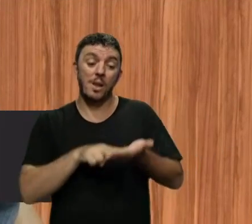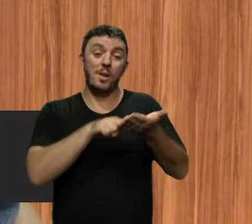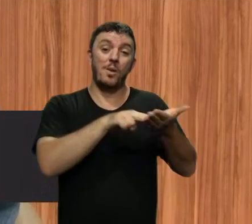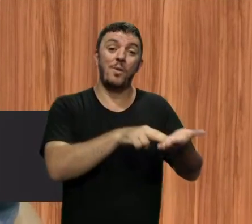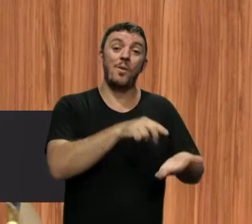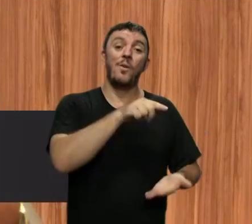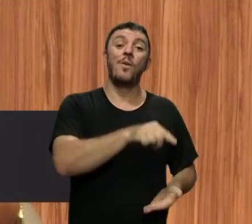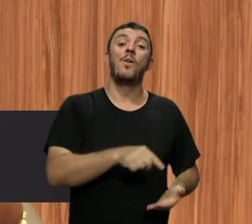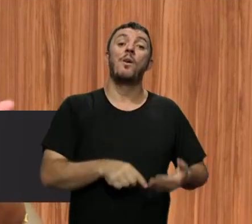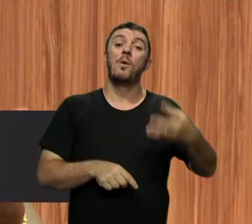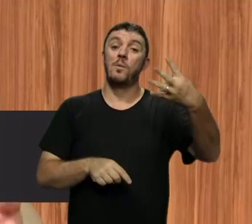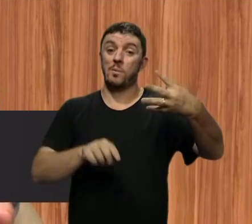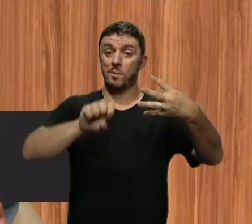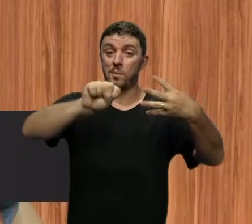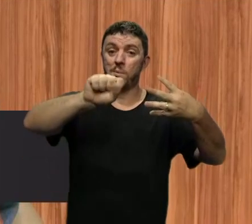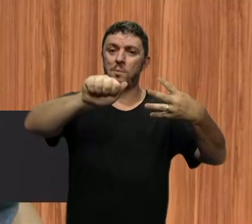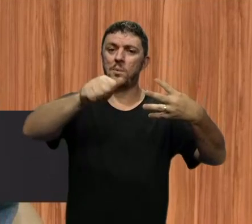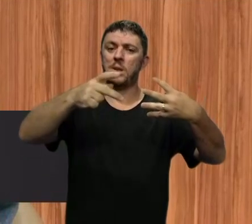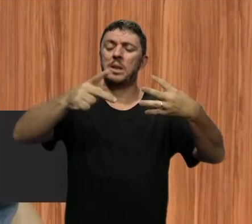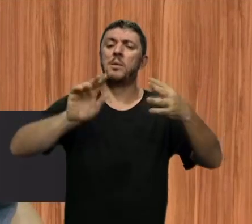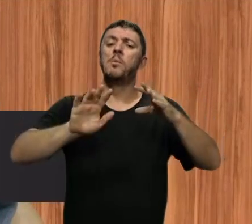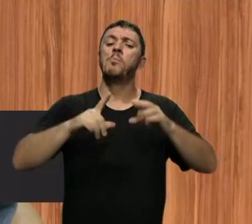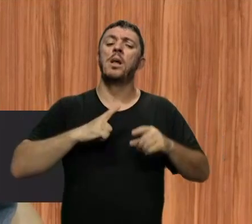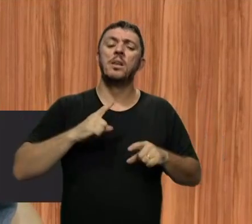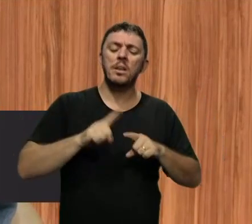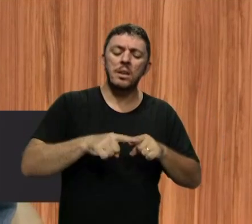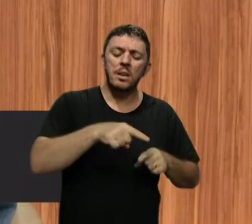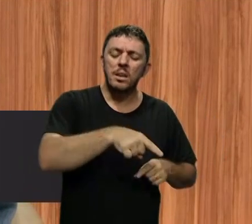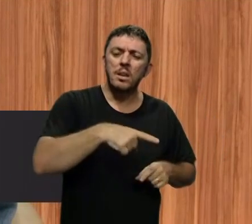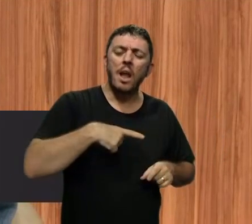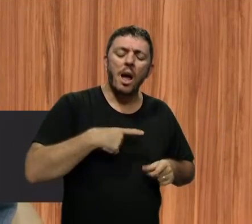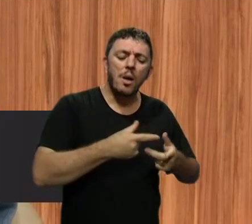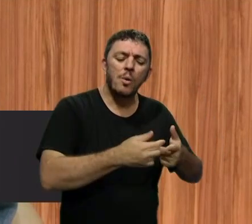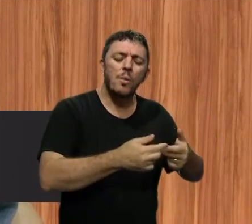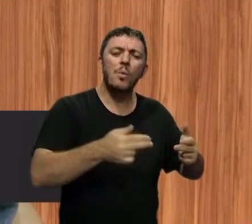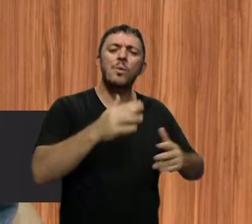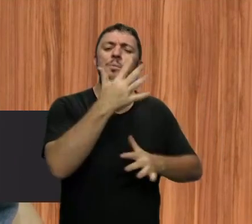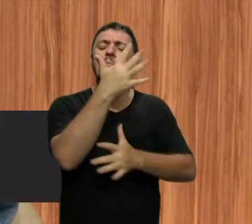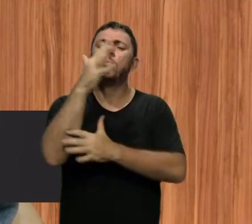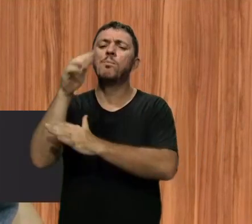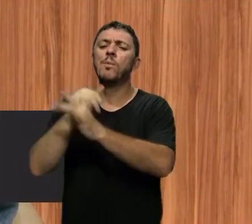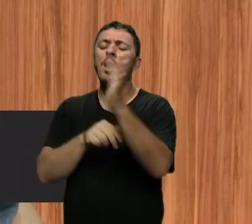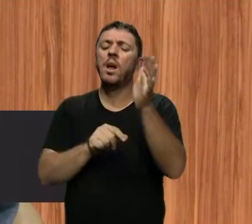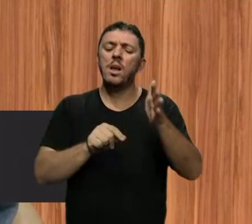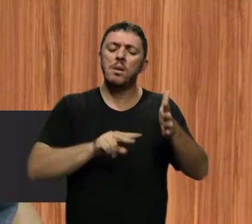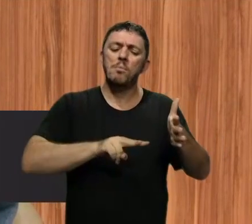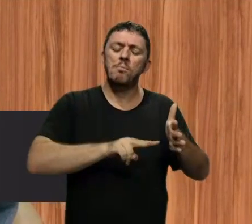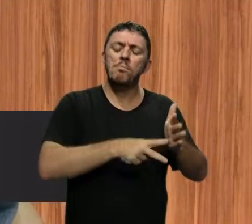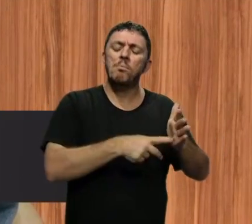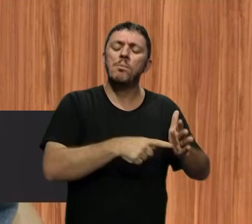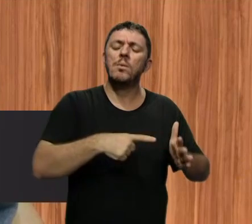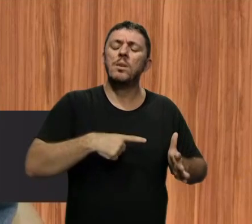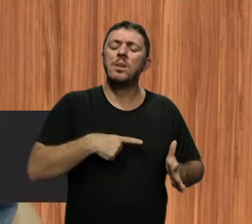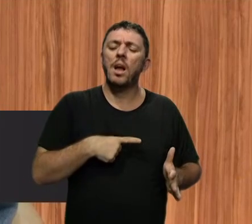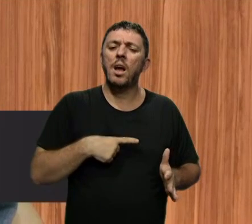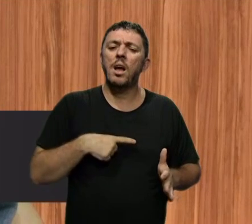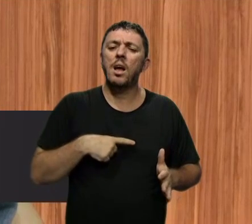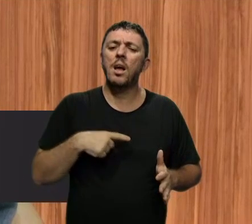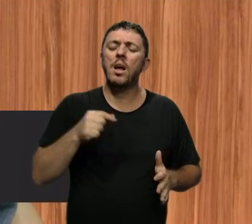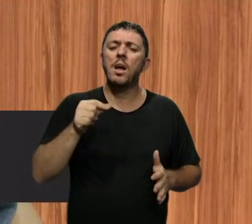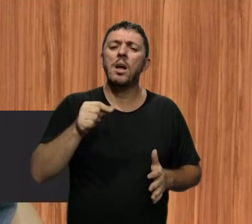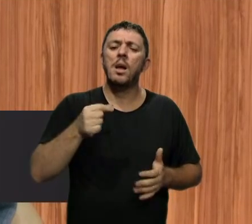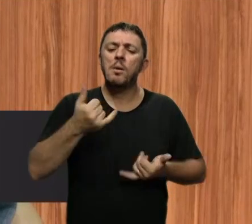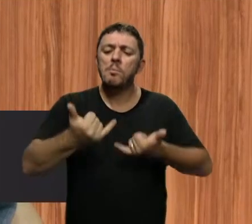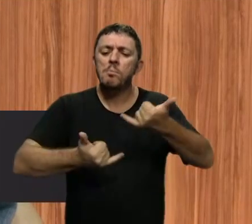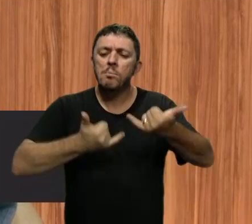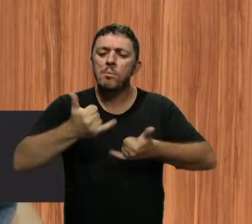da natureza que tenham sido significativos durante as brincadeiras, acompanhados de um relato da vivência,